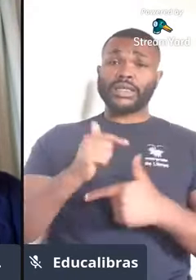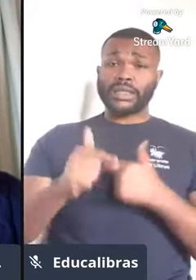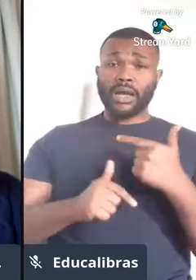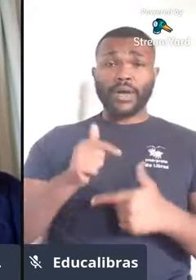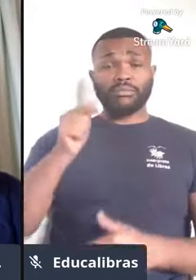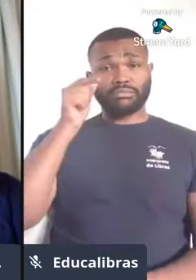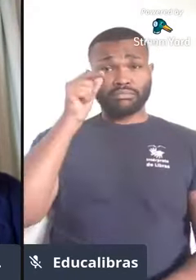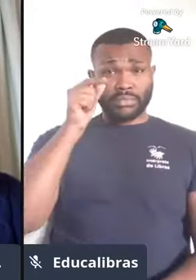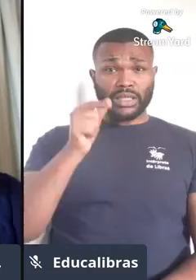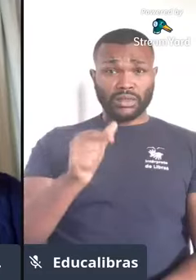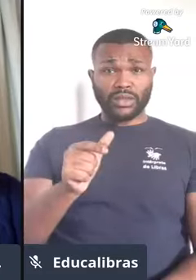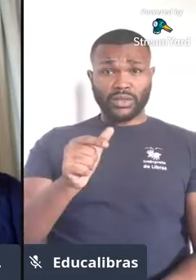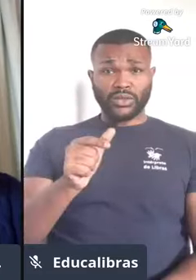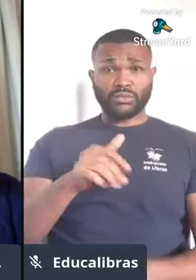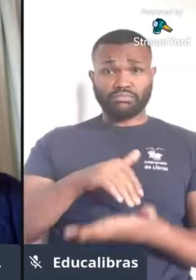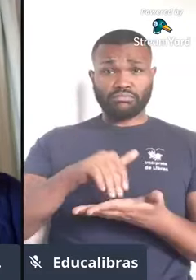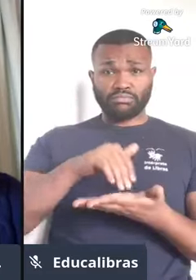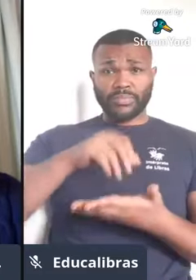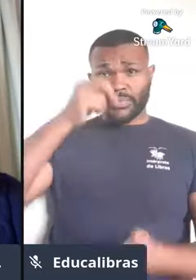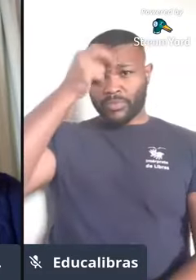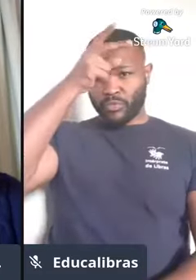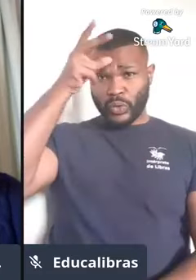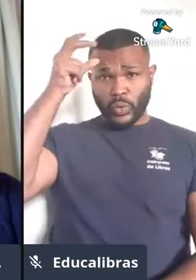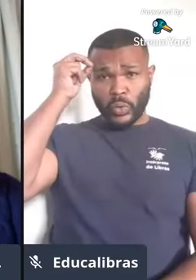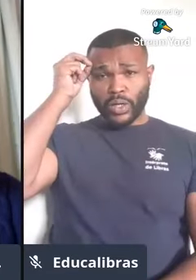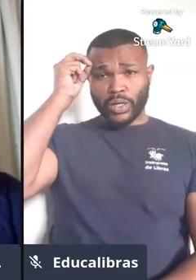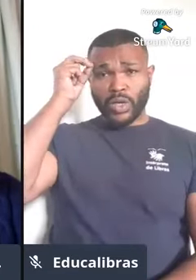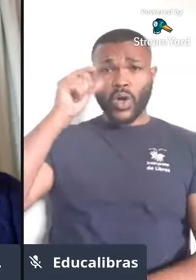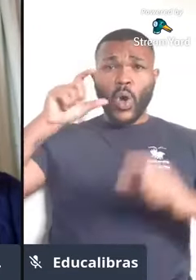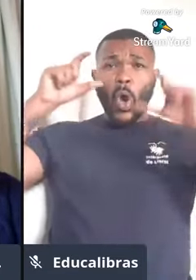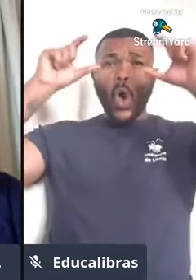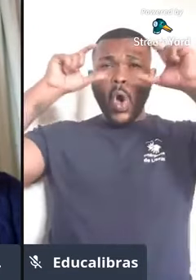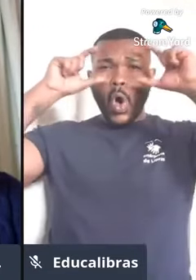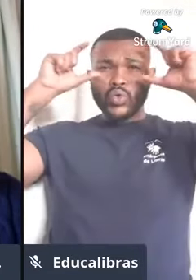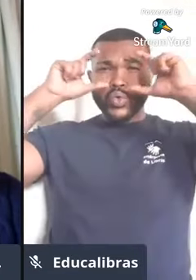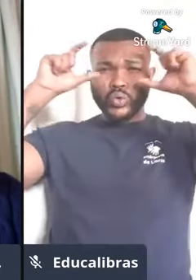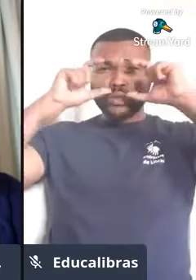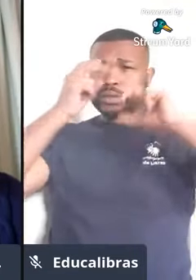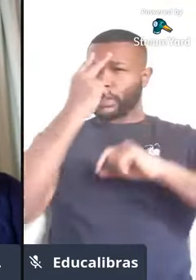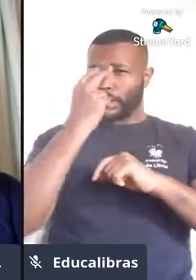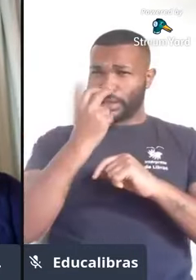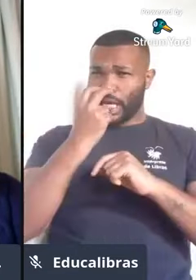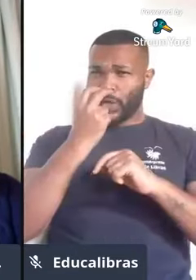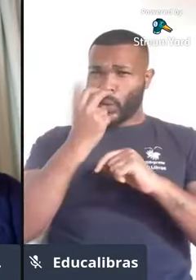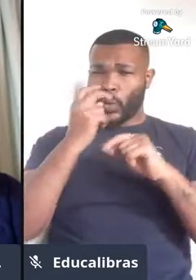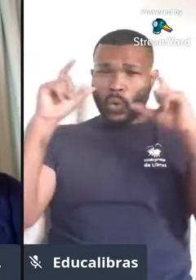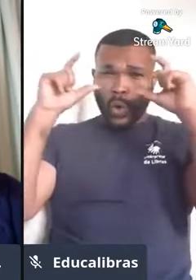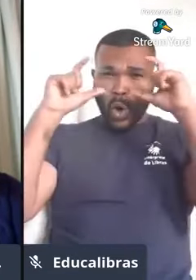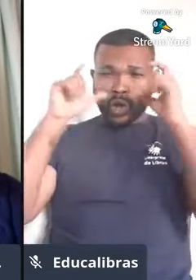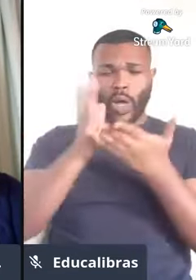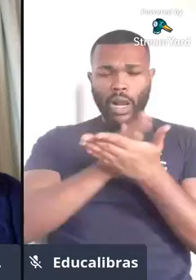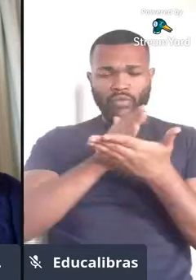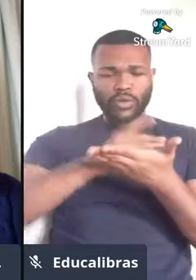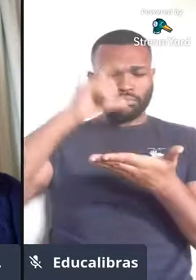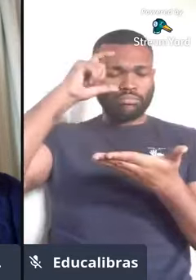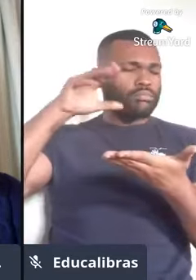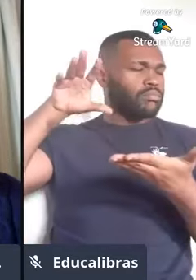o da oferta daqueles óculos para leitura para pessoas com deficiência visual nas bibliotecas. Eu acho isso